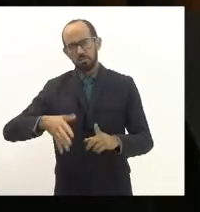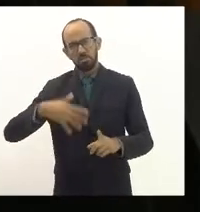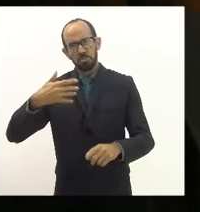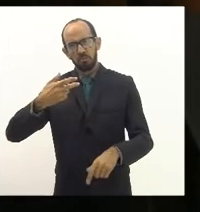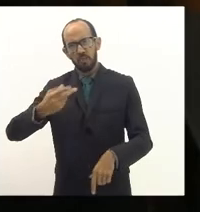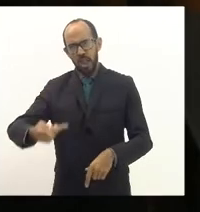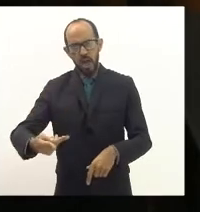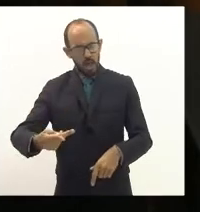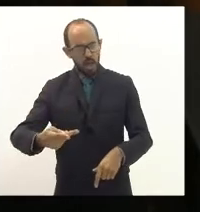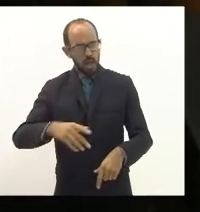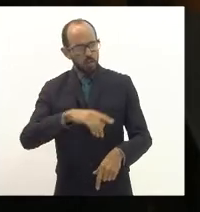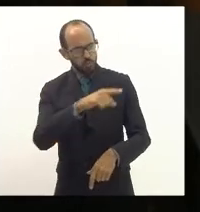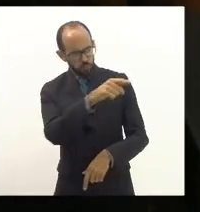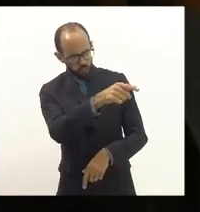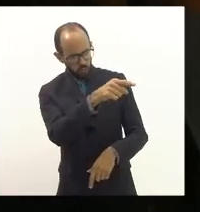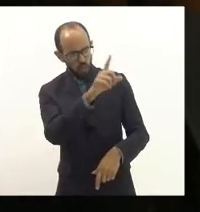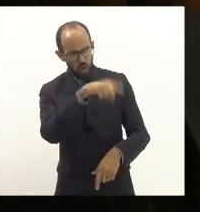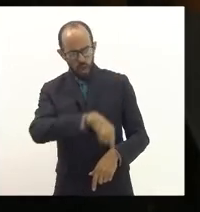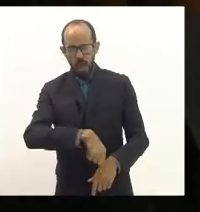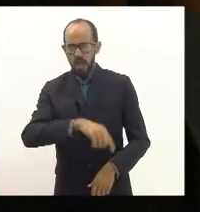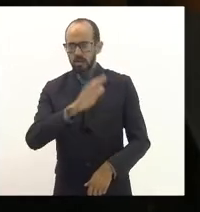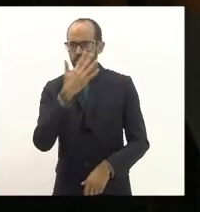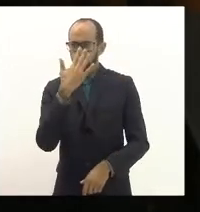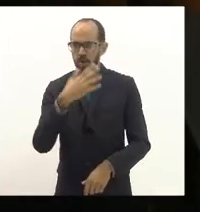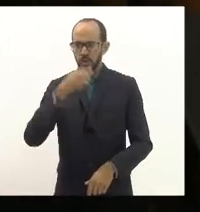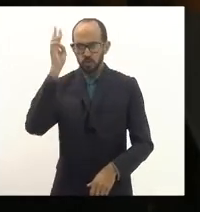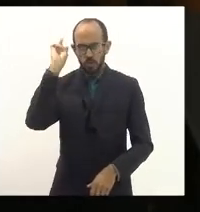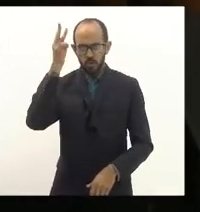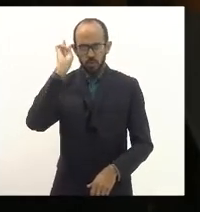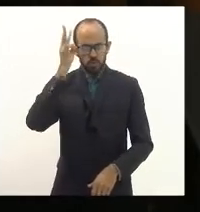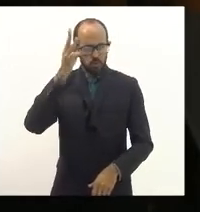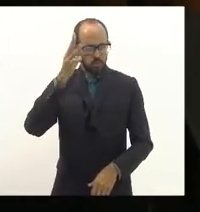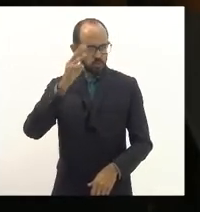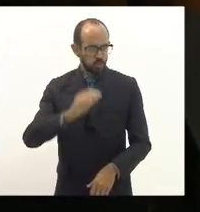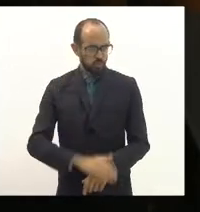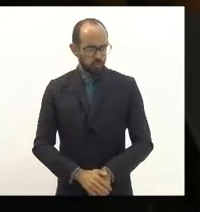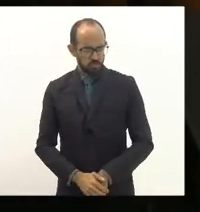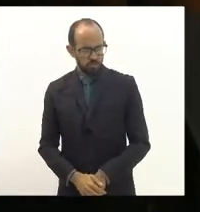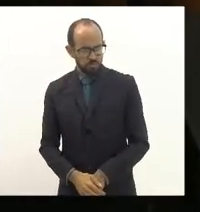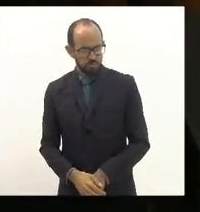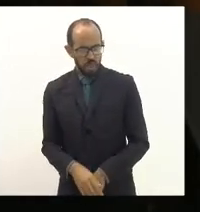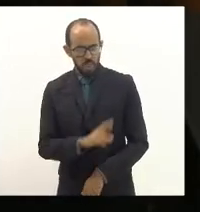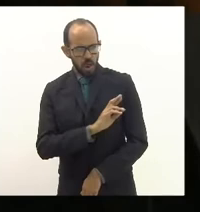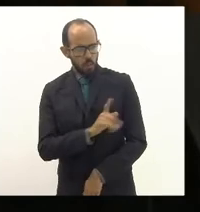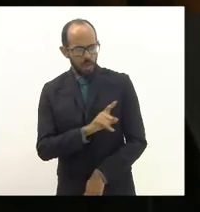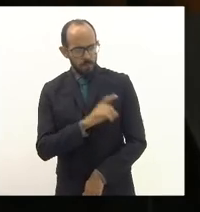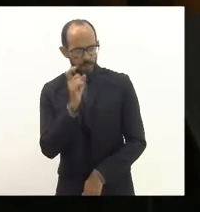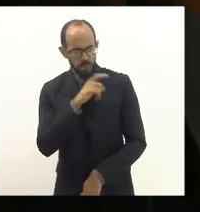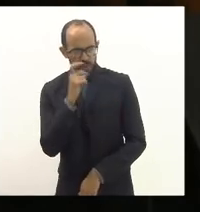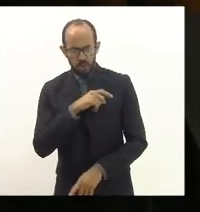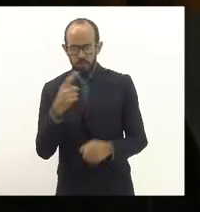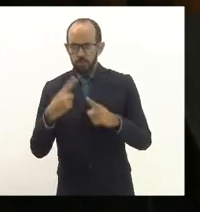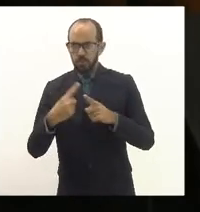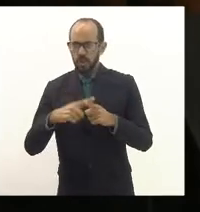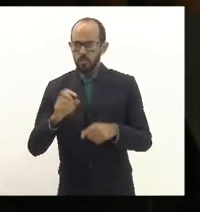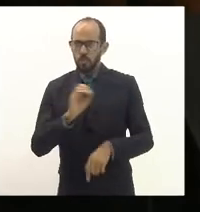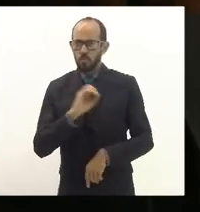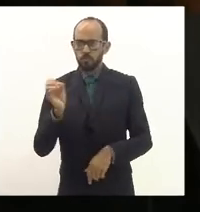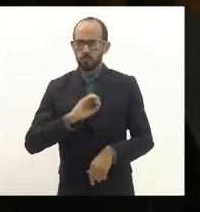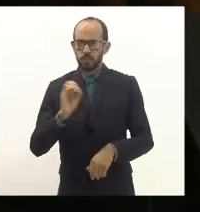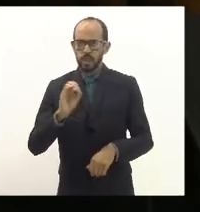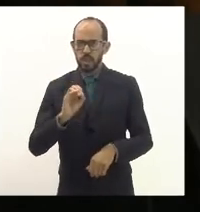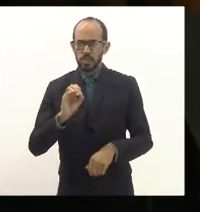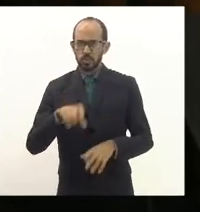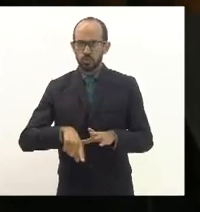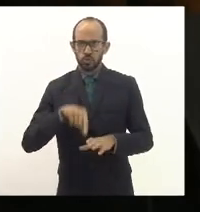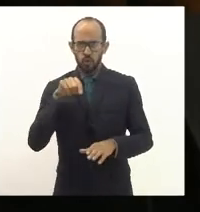O senhor é espelho do Wilson Witzel. E não fale que é mentira, porque ninguém escolhe casar com uma